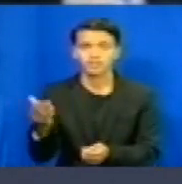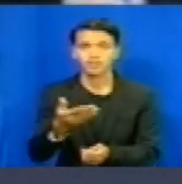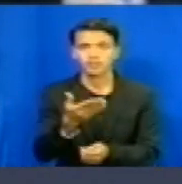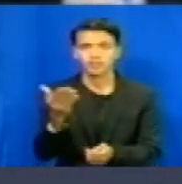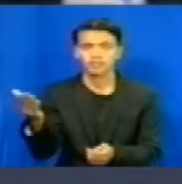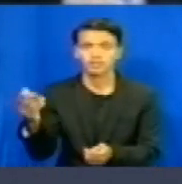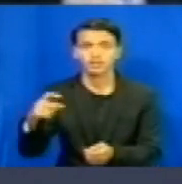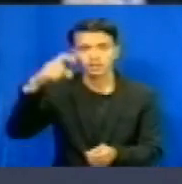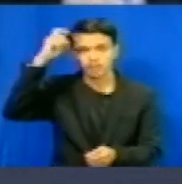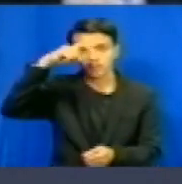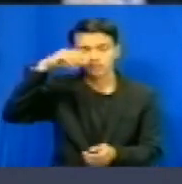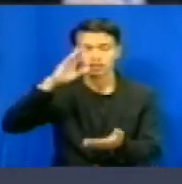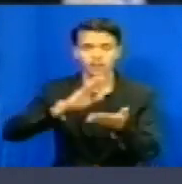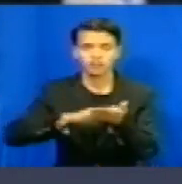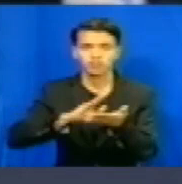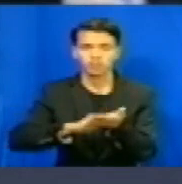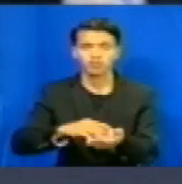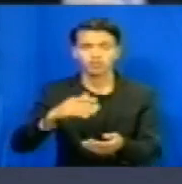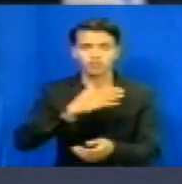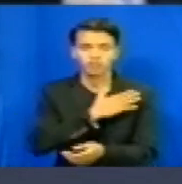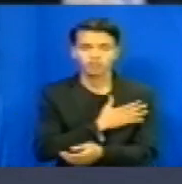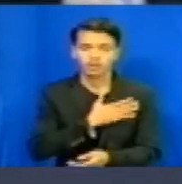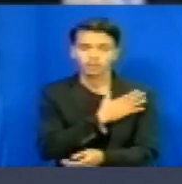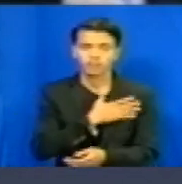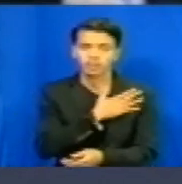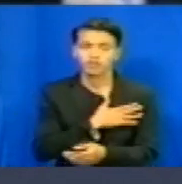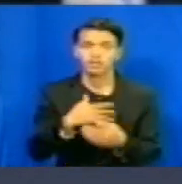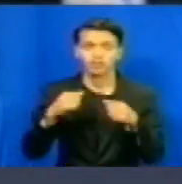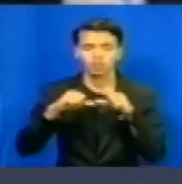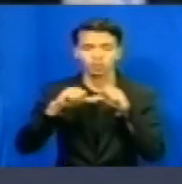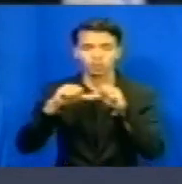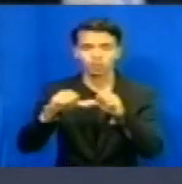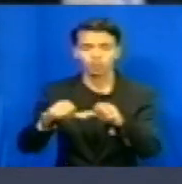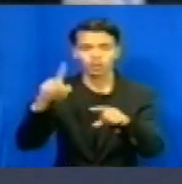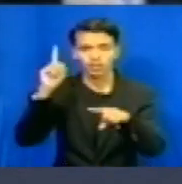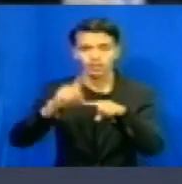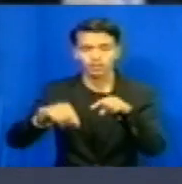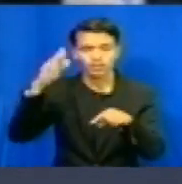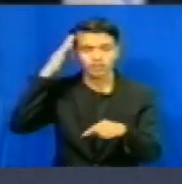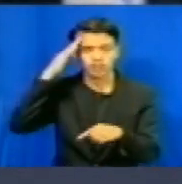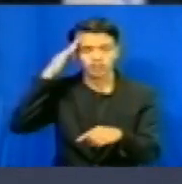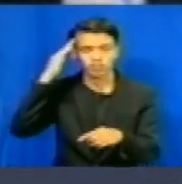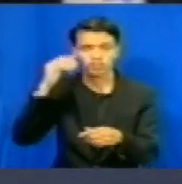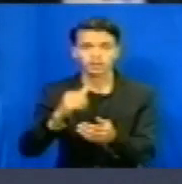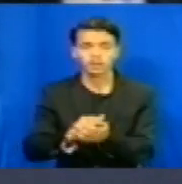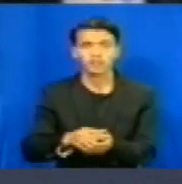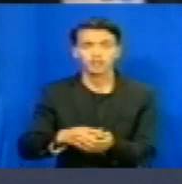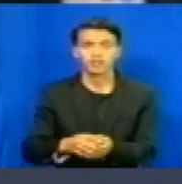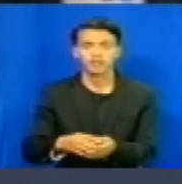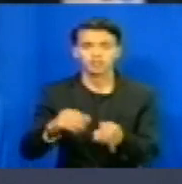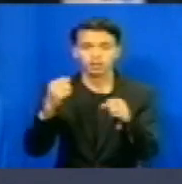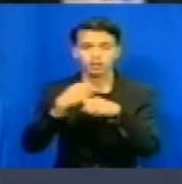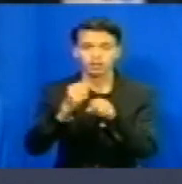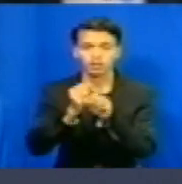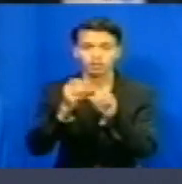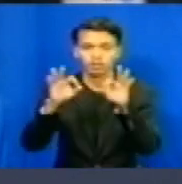Imini Ida Di Skola Favor Ida Isforsu Laiha Neba Labele Hano Yang Lain Hari Umakai Siluri